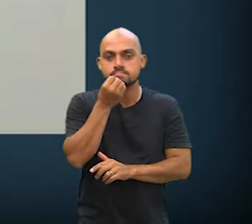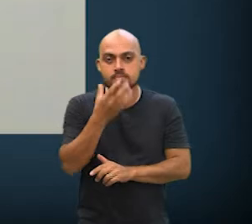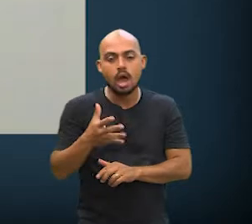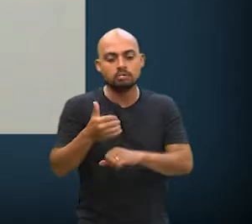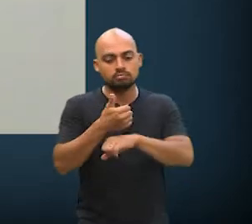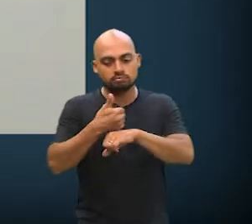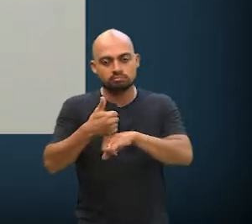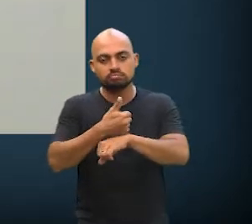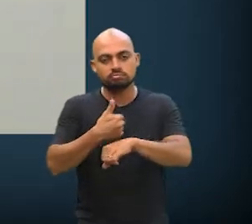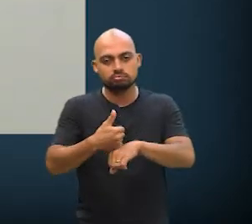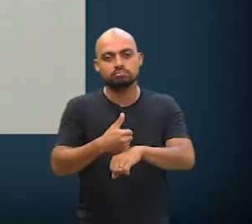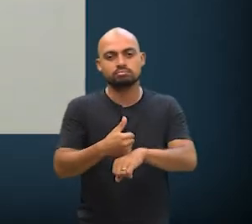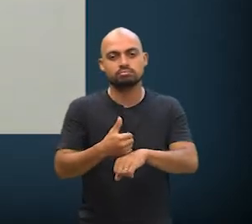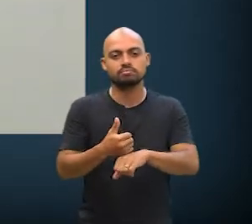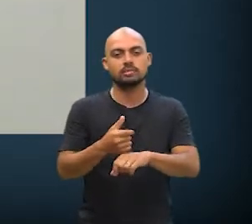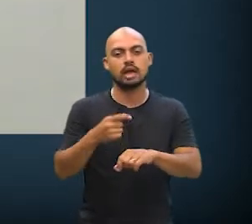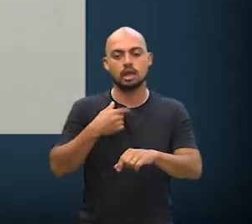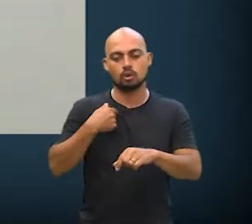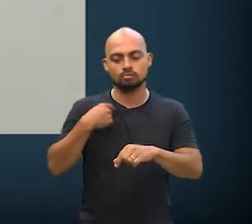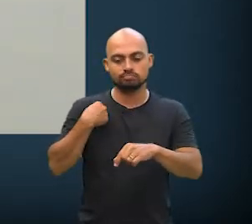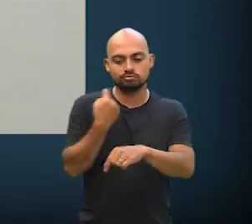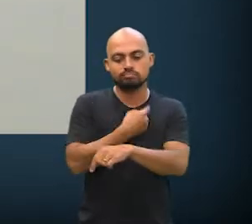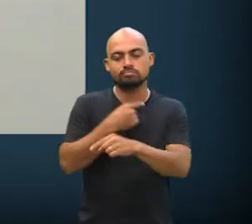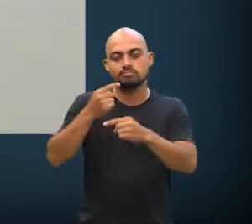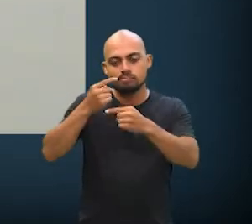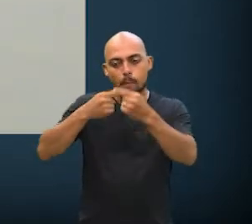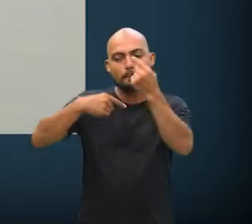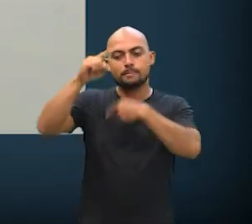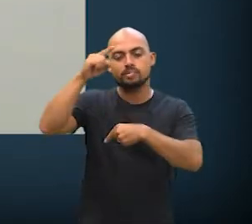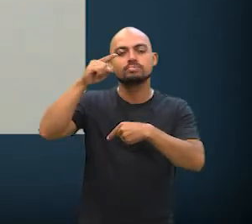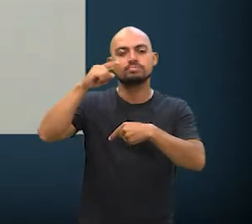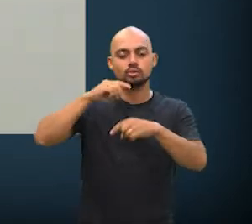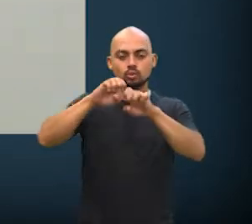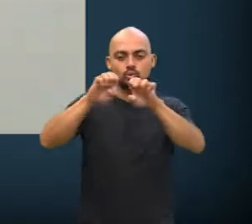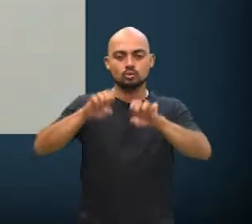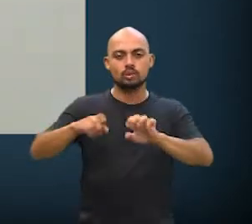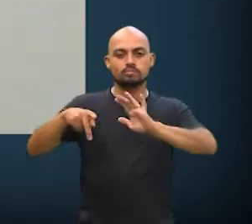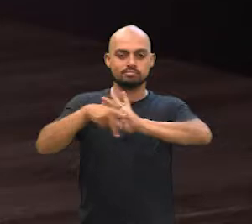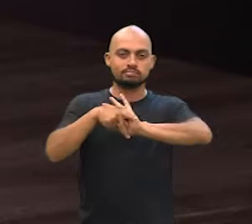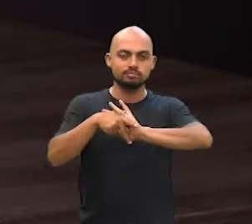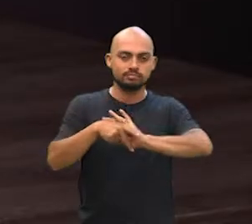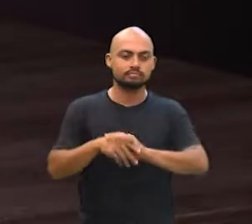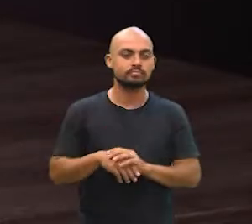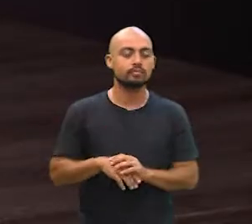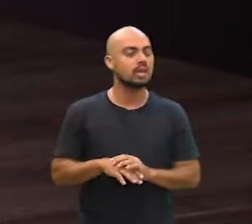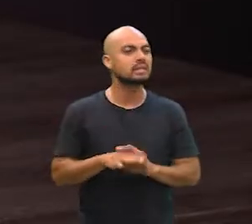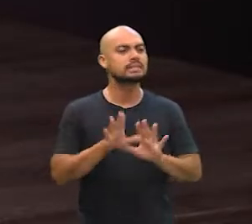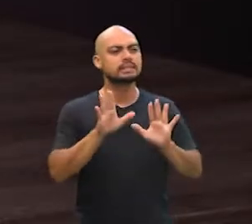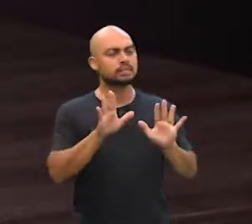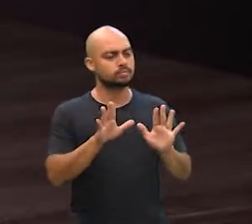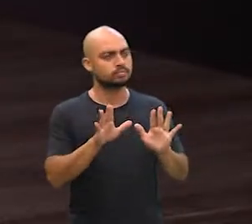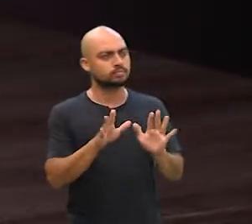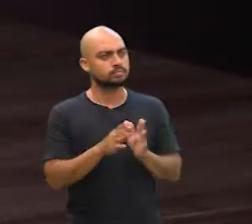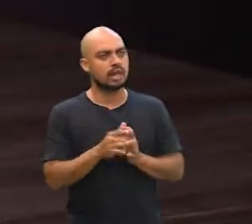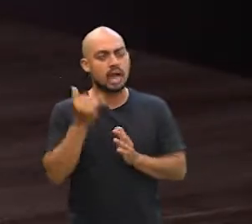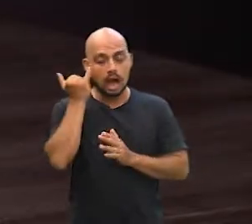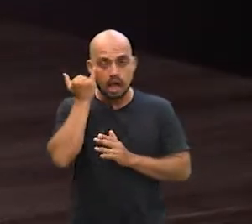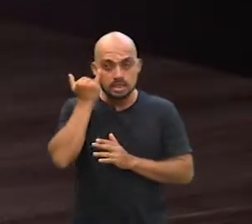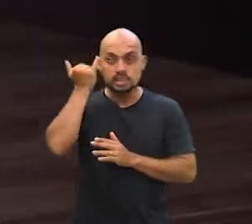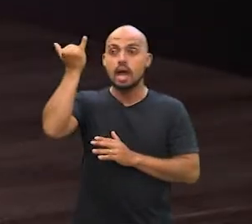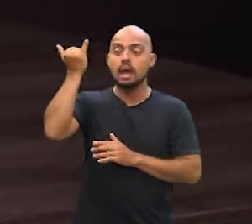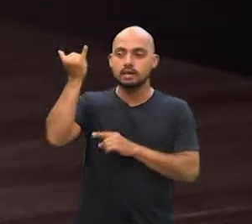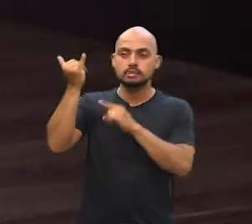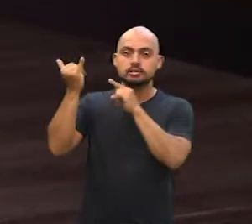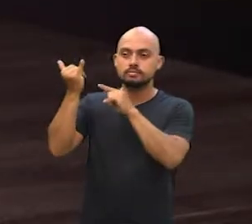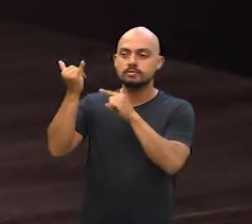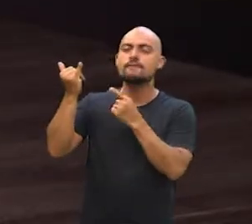gente conseguir evoluir, né, crescer de uma maneira mais bem estruturada. Quando a gente fala, então, em ter a ideia, em